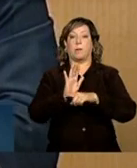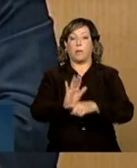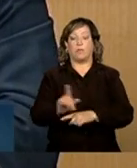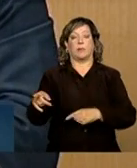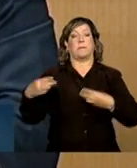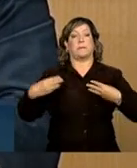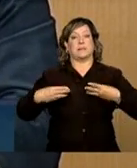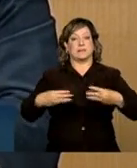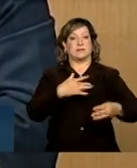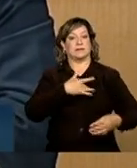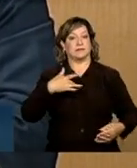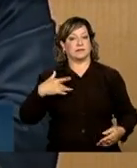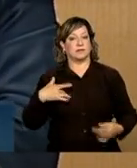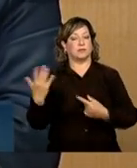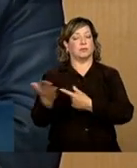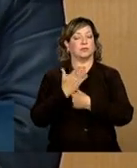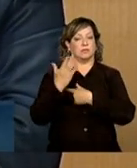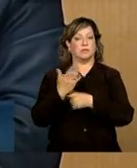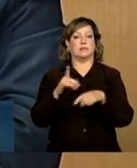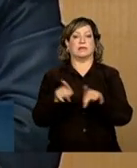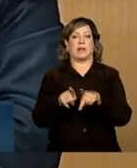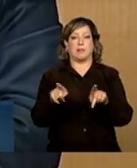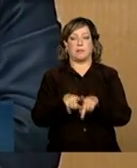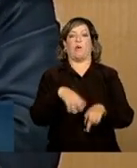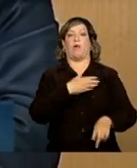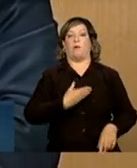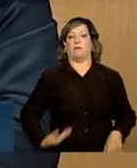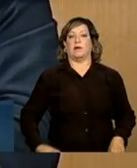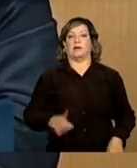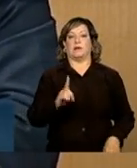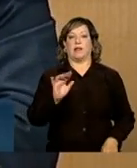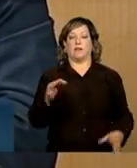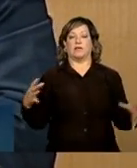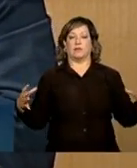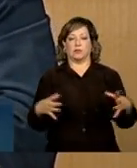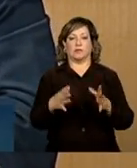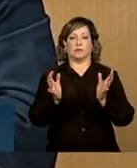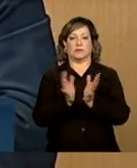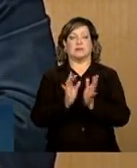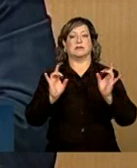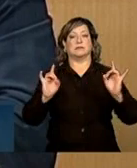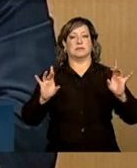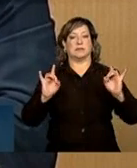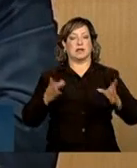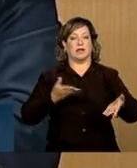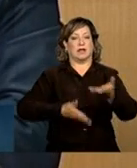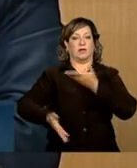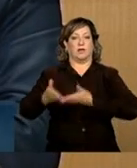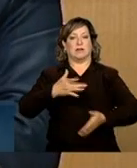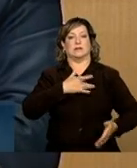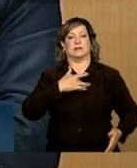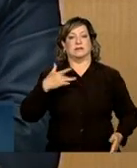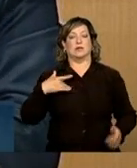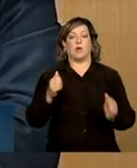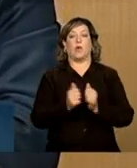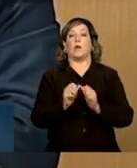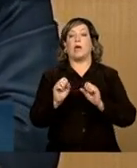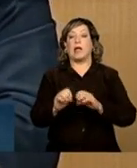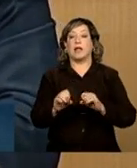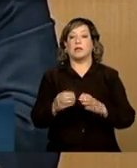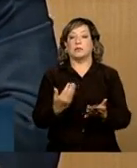saúde e com todo o governo do do Distrito Federal envolvido especialmente a articulação da saúde com educação